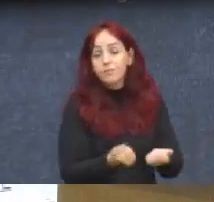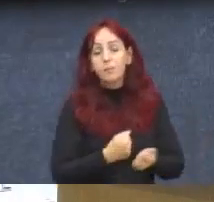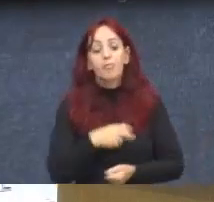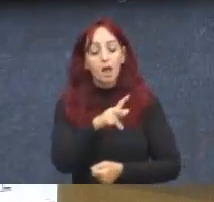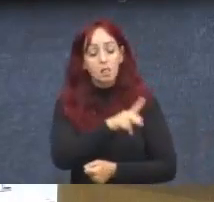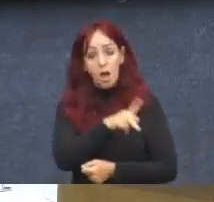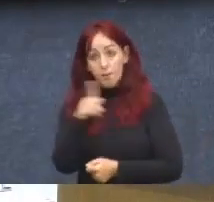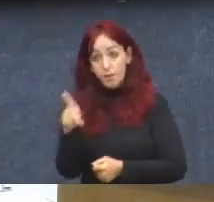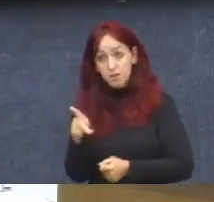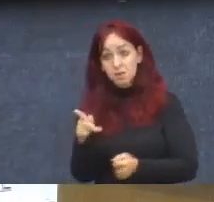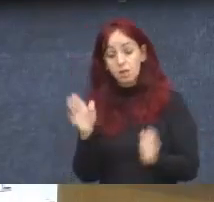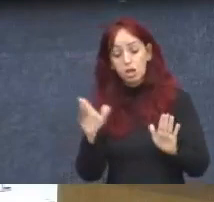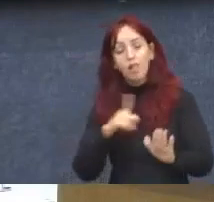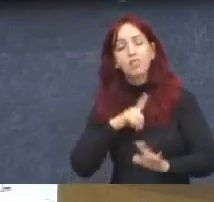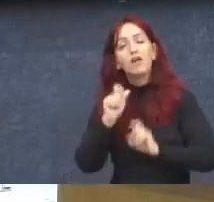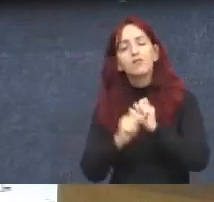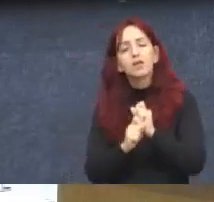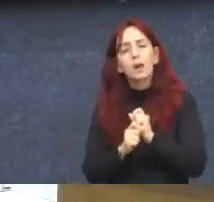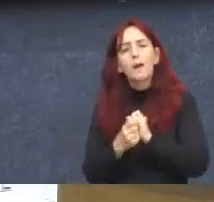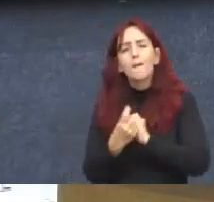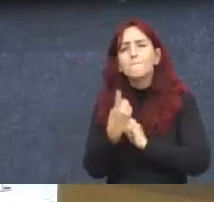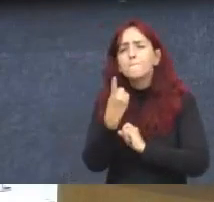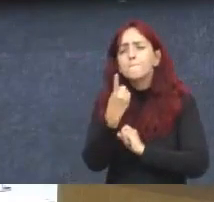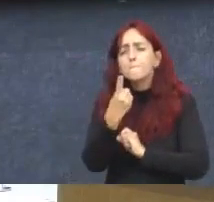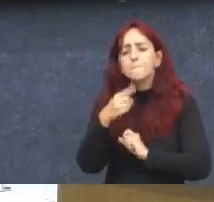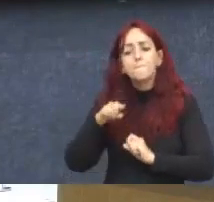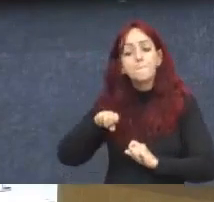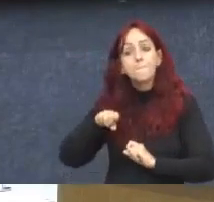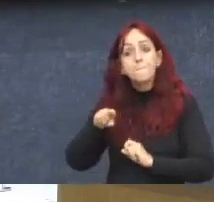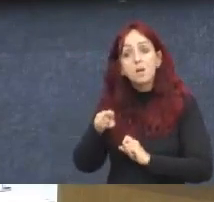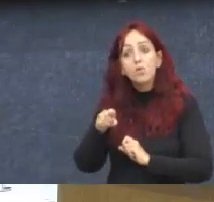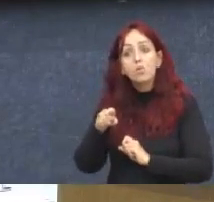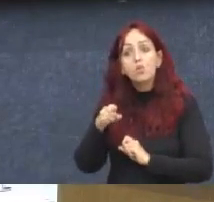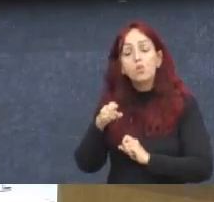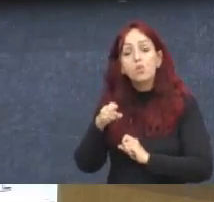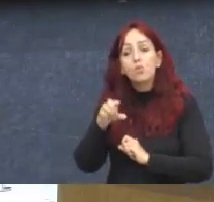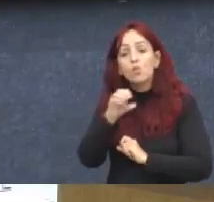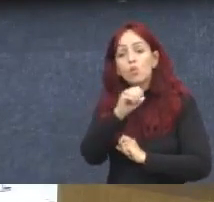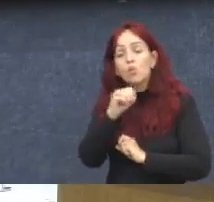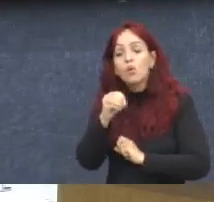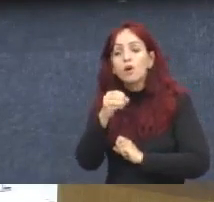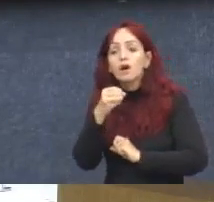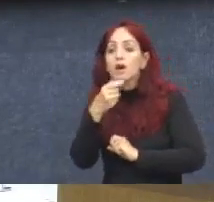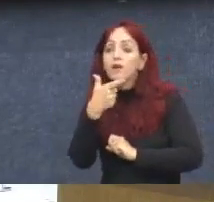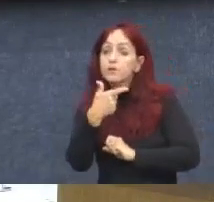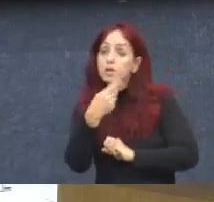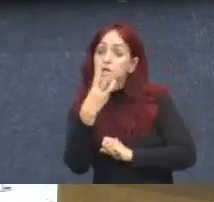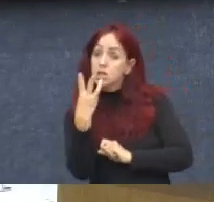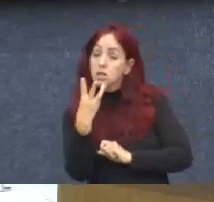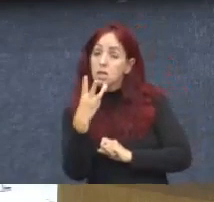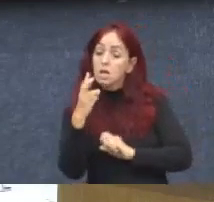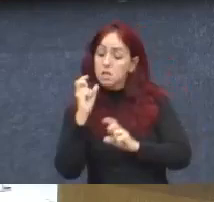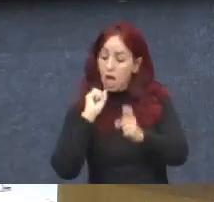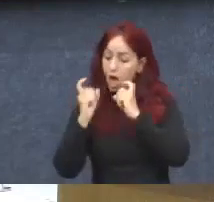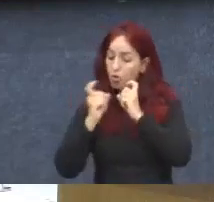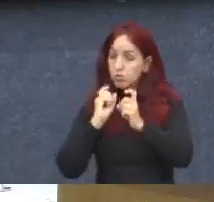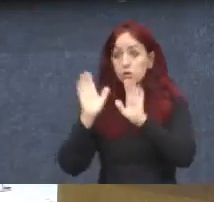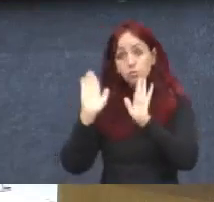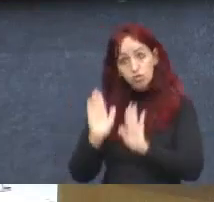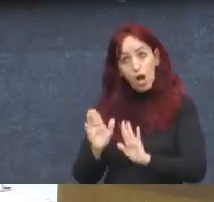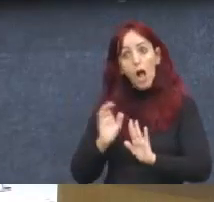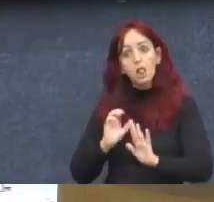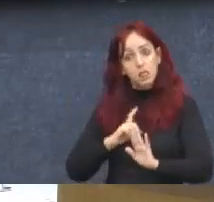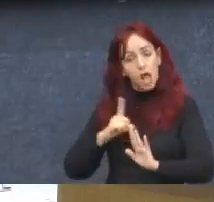presidência, já foram 1.023 reuniões. Não há um só tema dessa cidade que não tenha